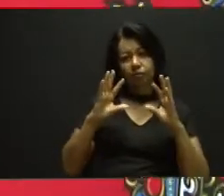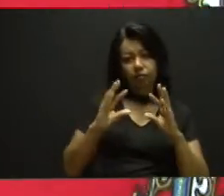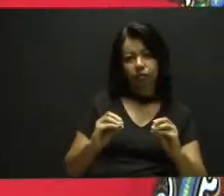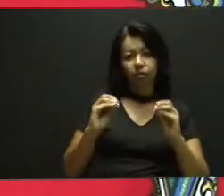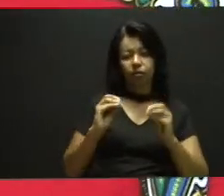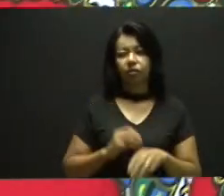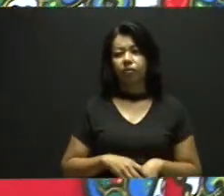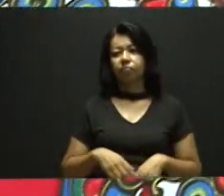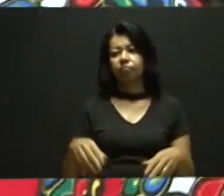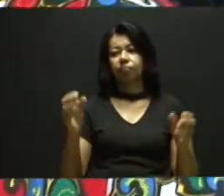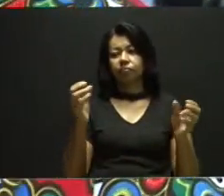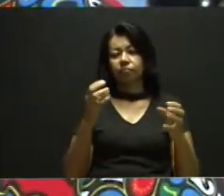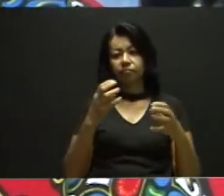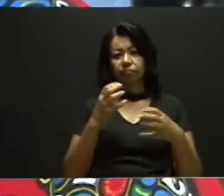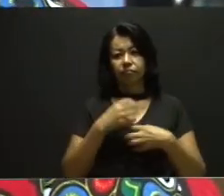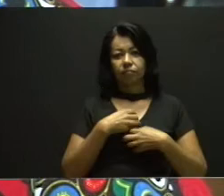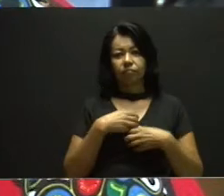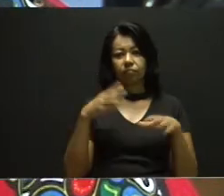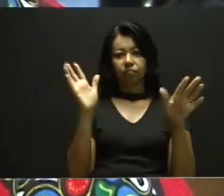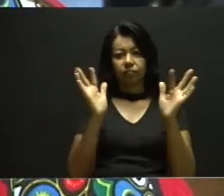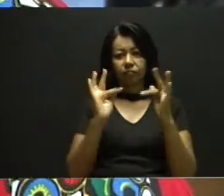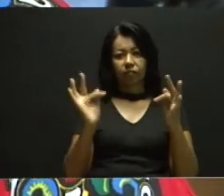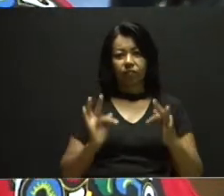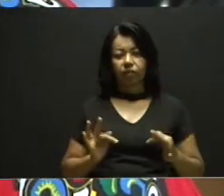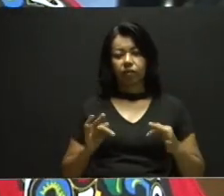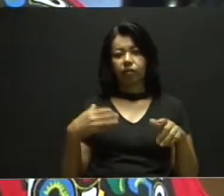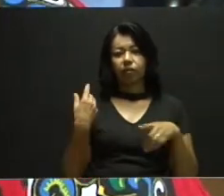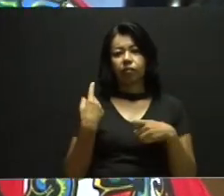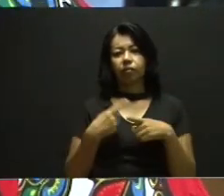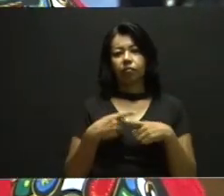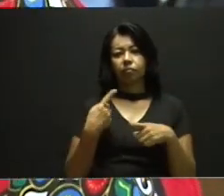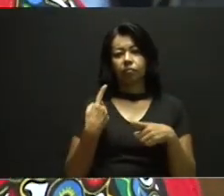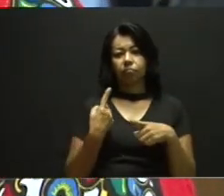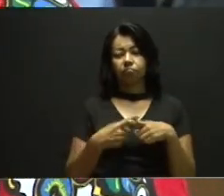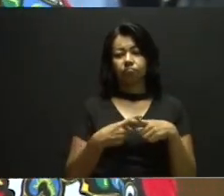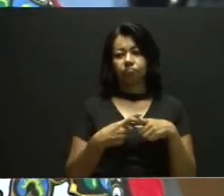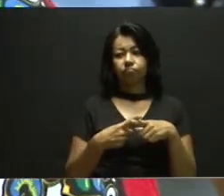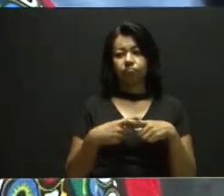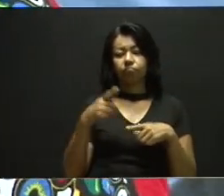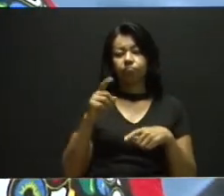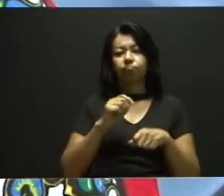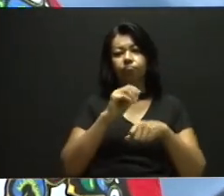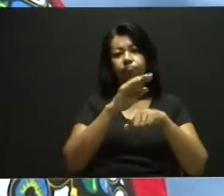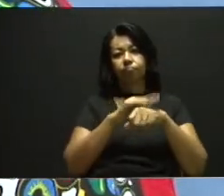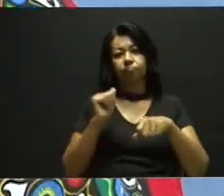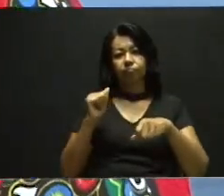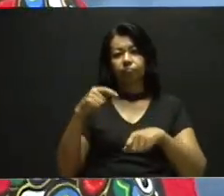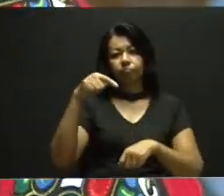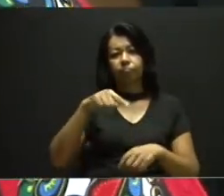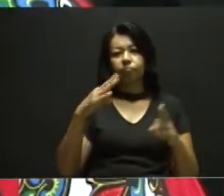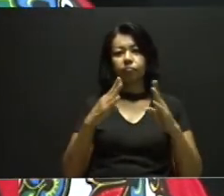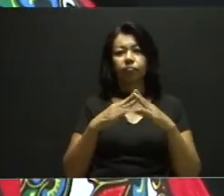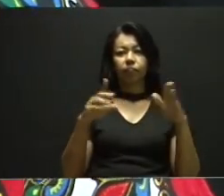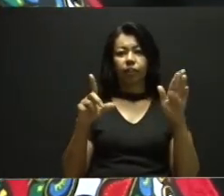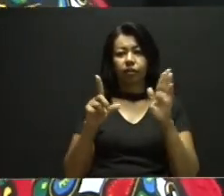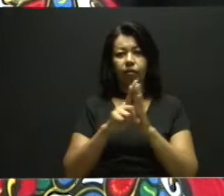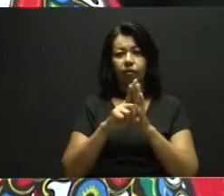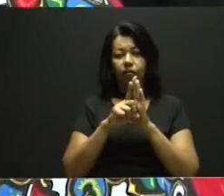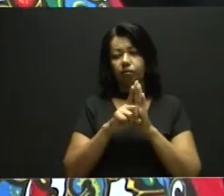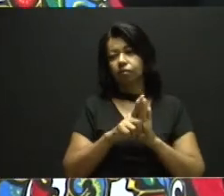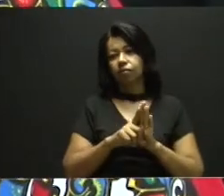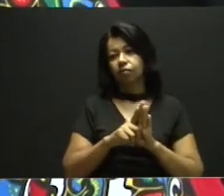eu me sinto assim muito feliz por ter sido convidado a esta casa de bebês